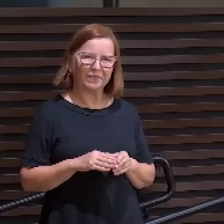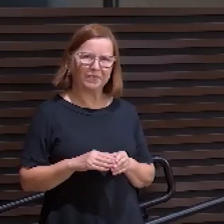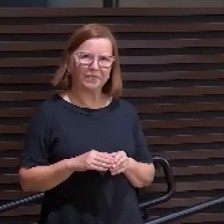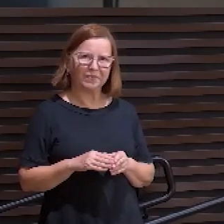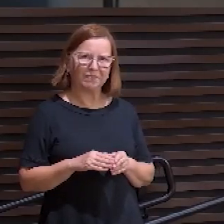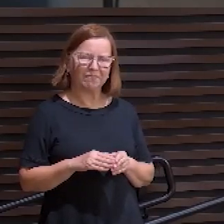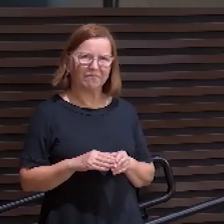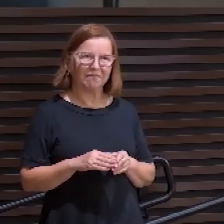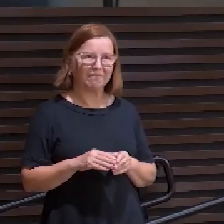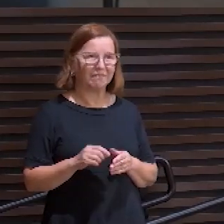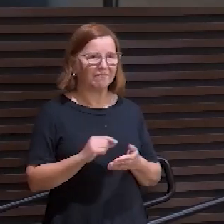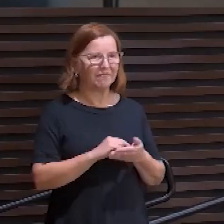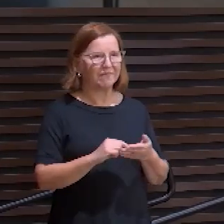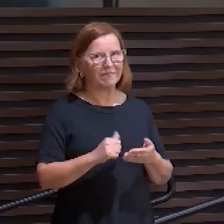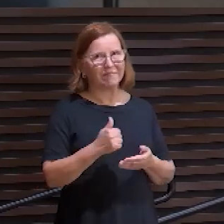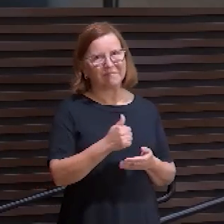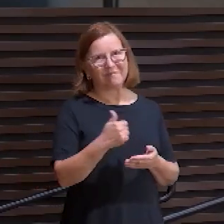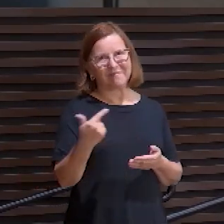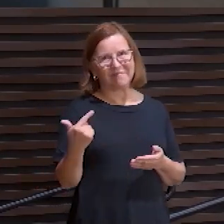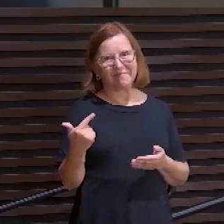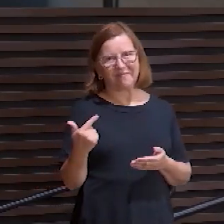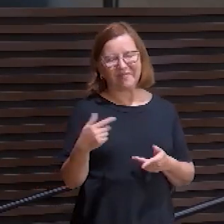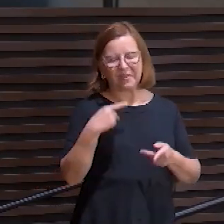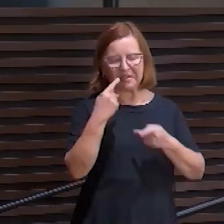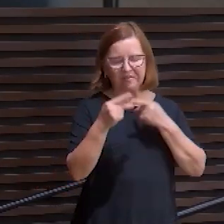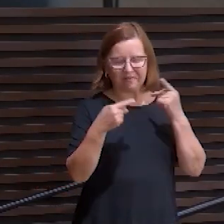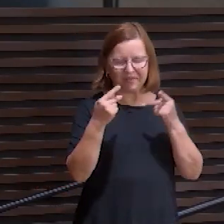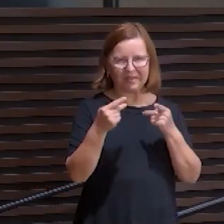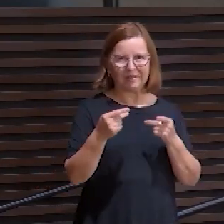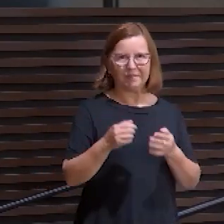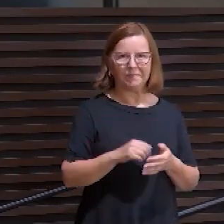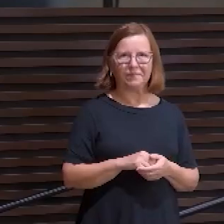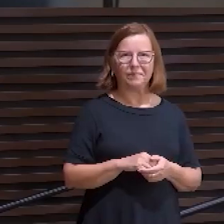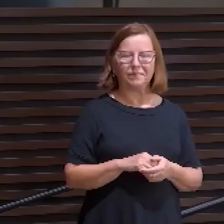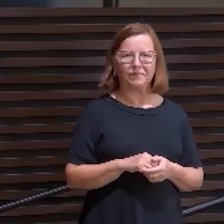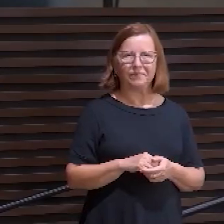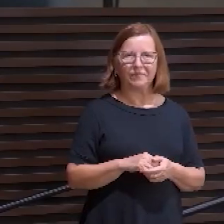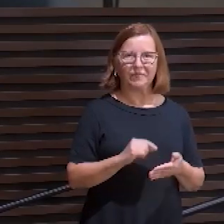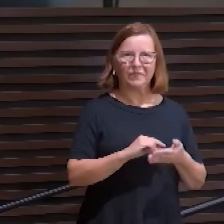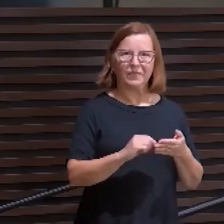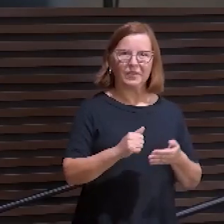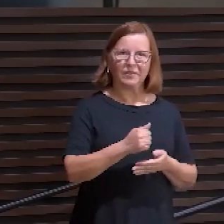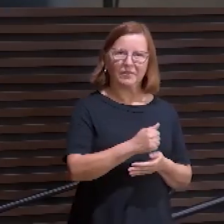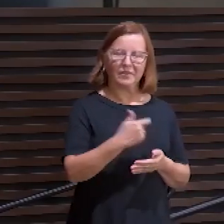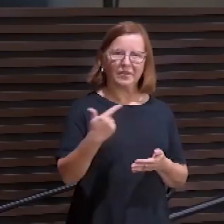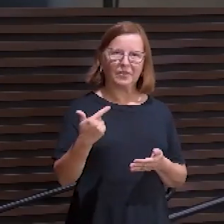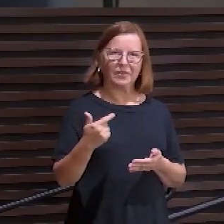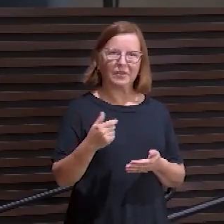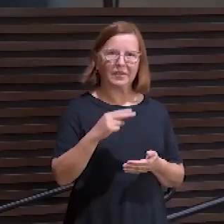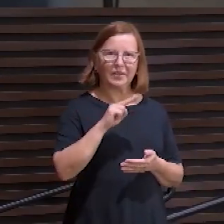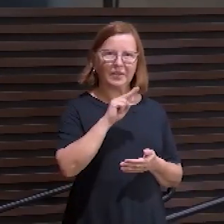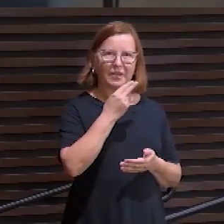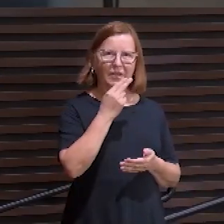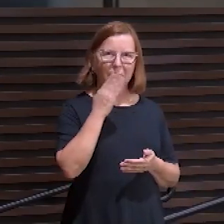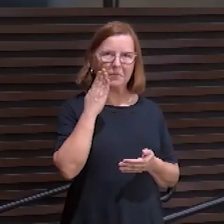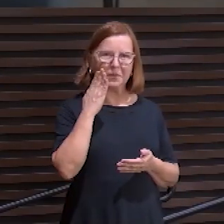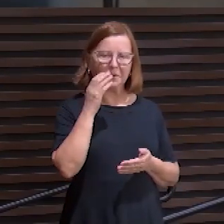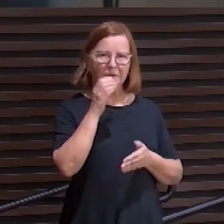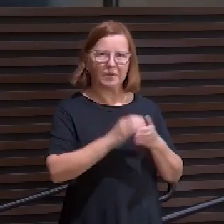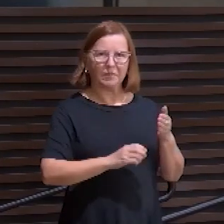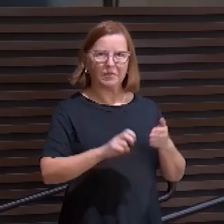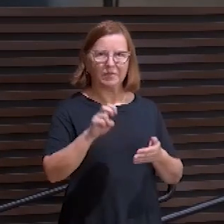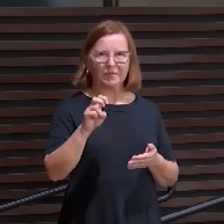No versículo 12, ele diz assim, versículo 12 de Hebreus